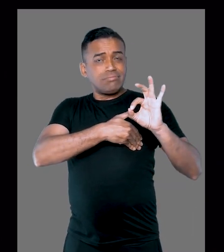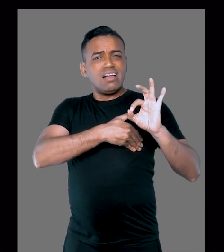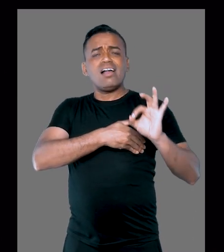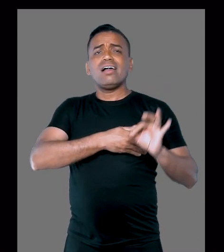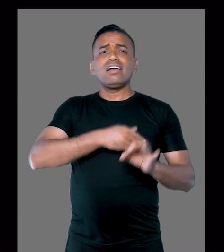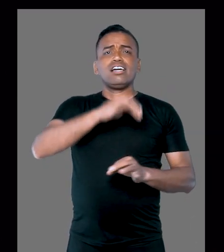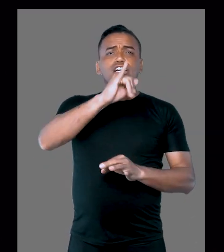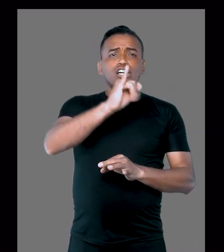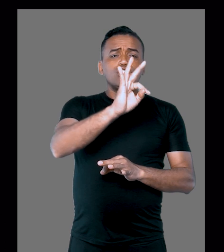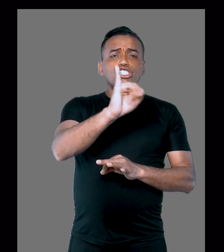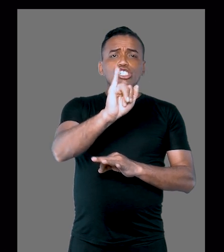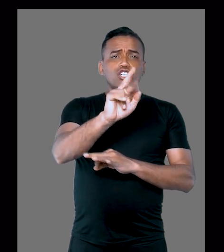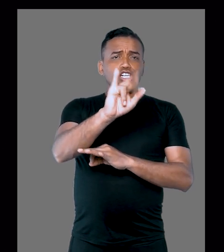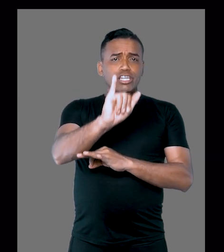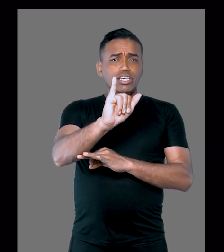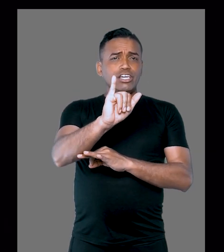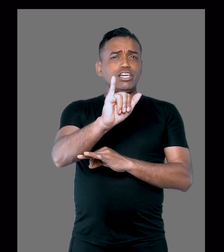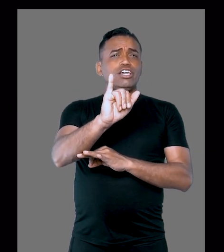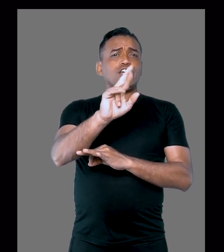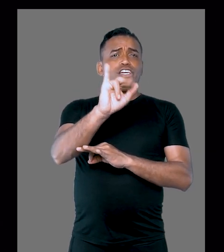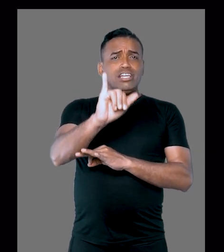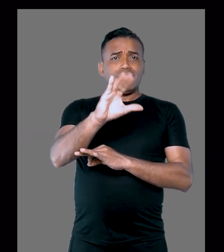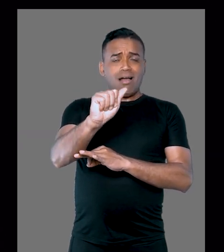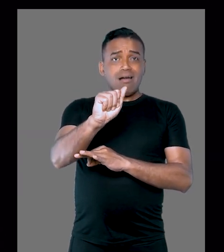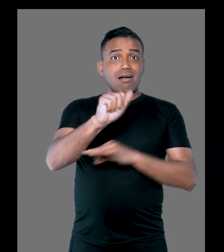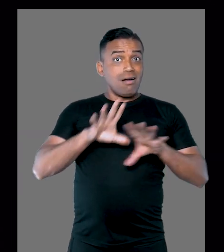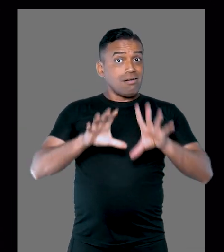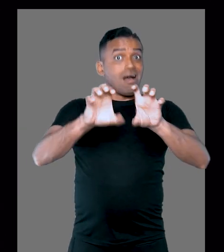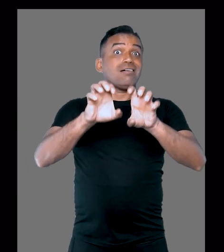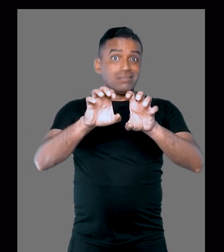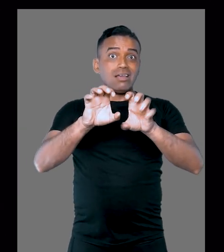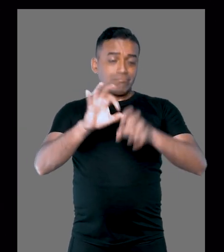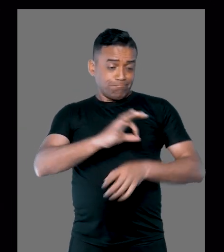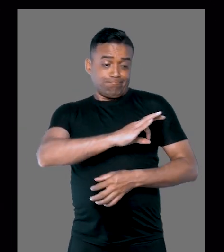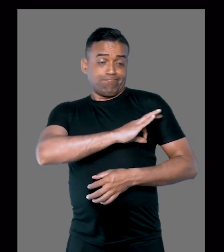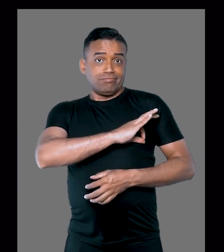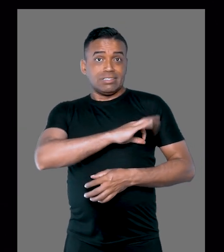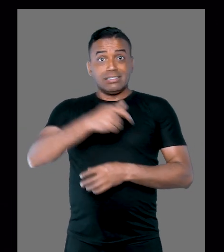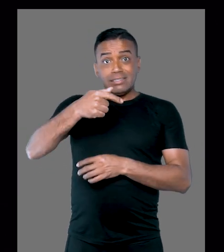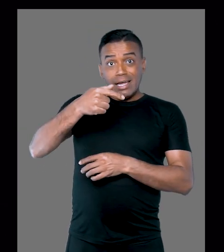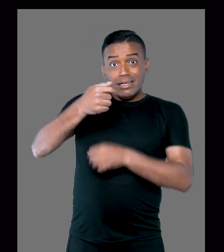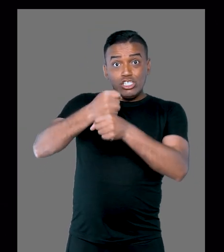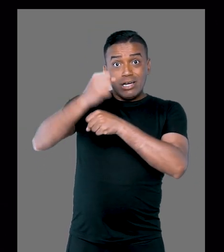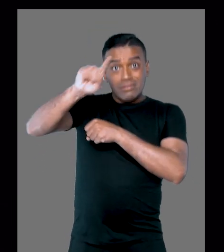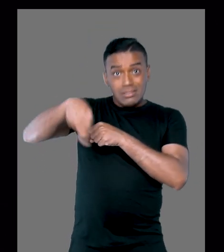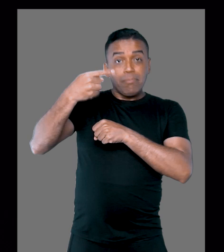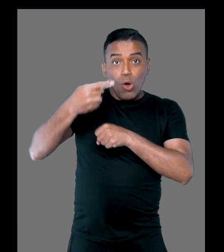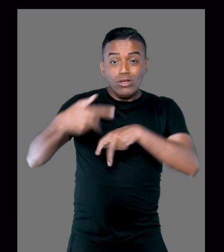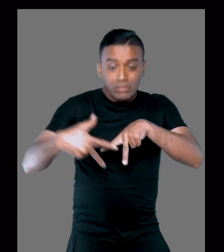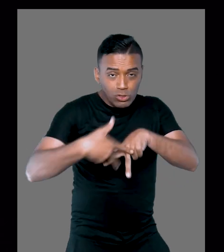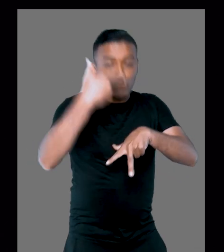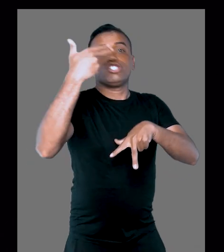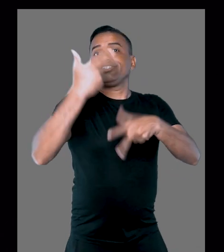que é o brotinho de tiririca, que era uma coisa que a tia Nilza falava, né, que era o tal do câncer. 7 anos depois de cirurgias,